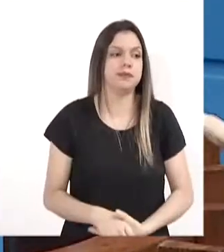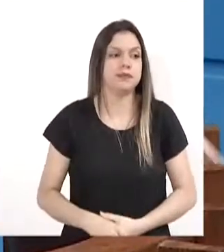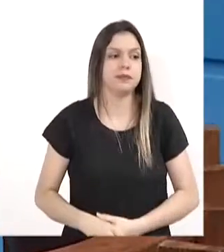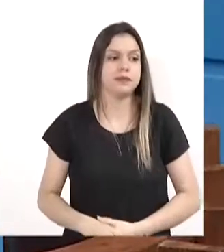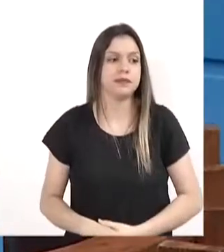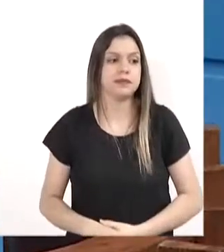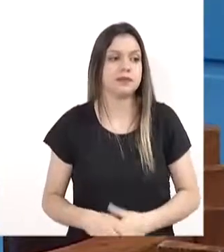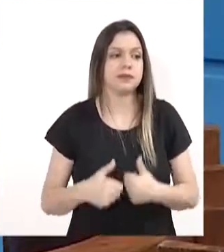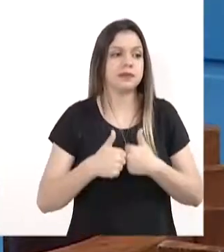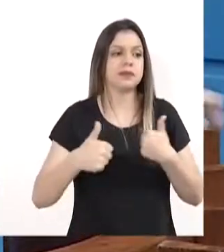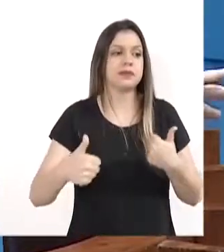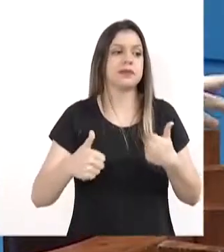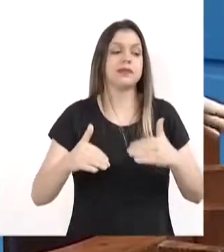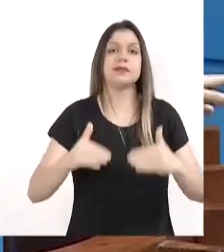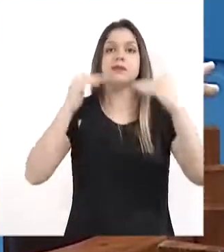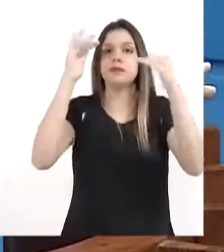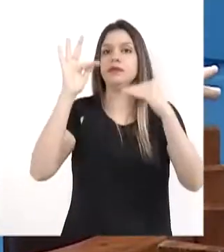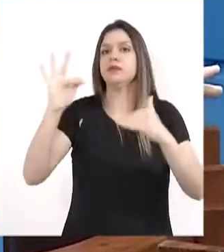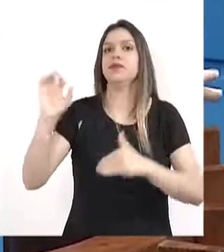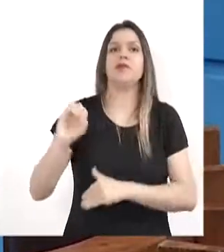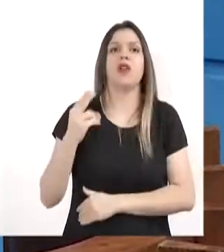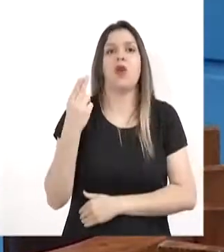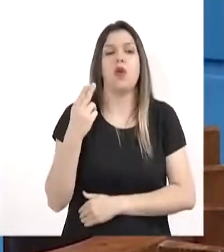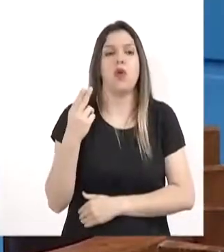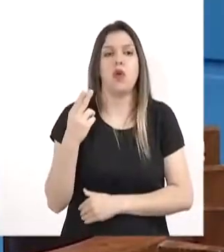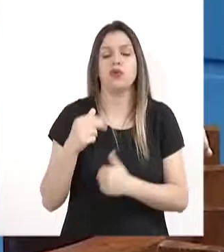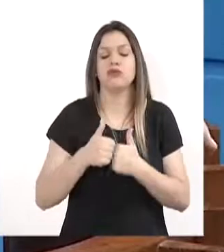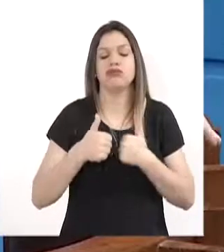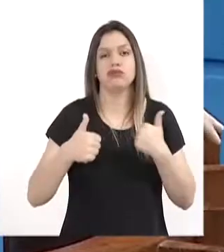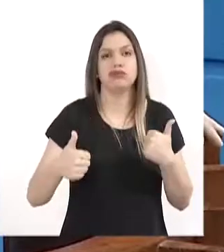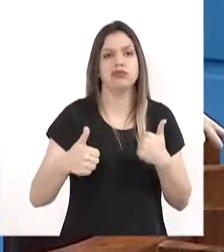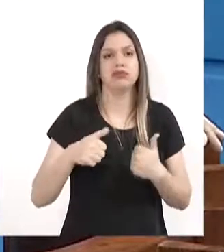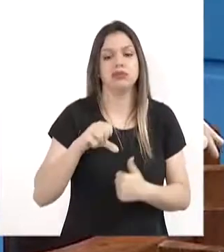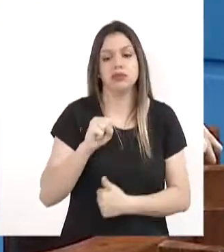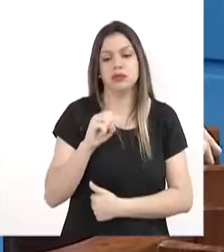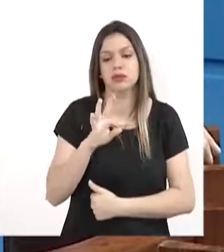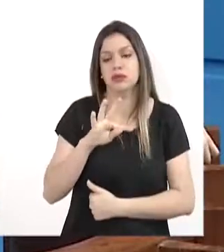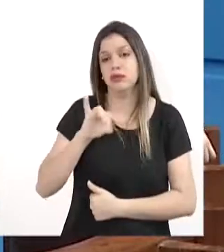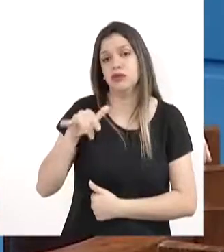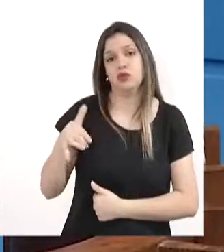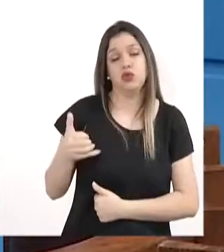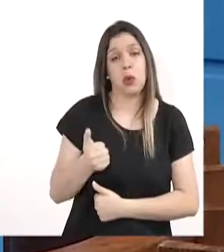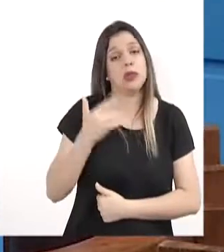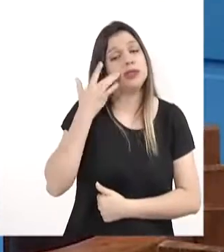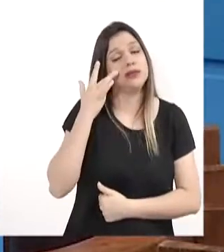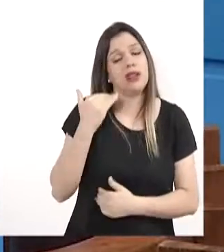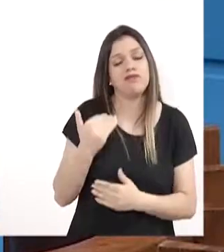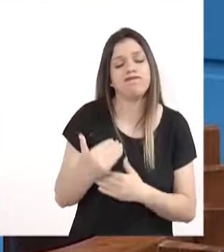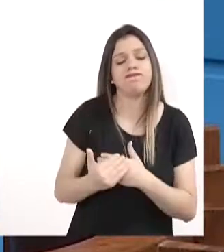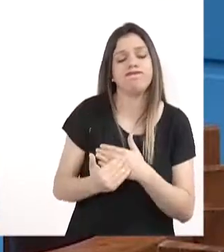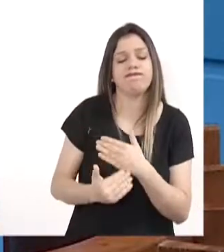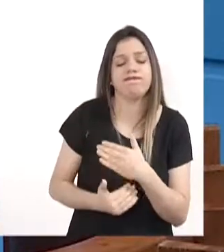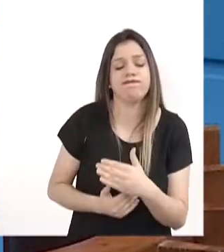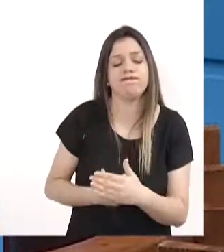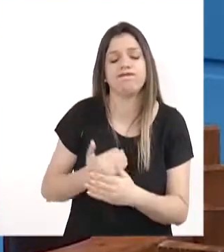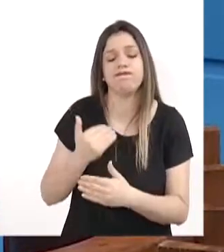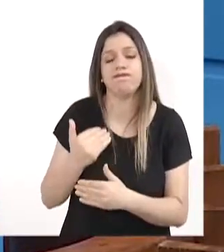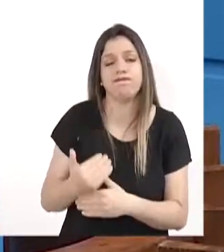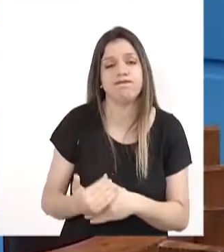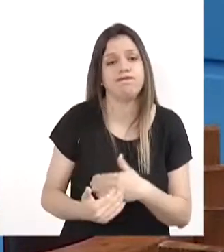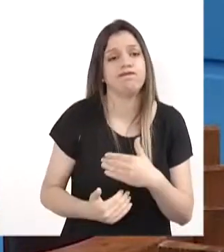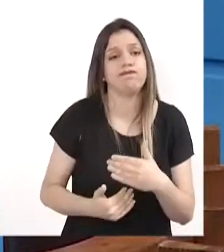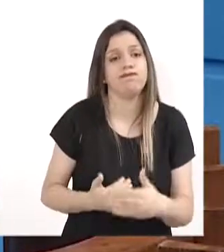Supremo Tribunal Federal, ou STJ, não sei quando, a passos curtos e não a passos largos,